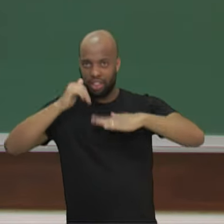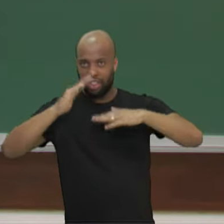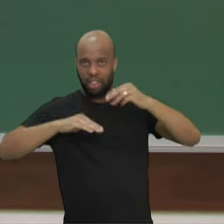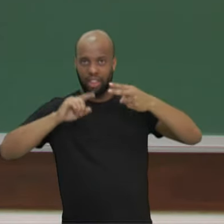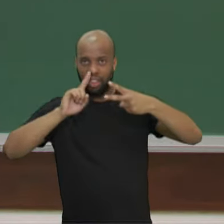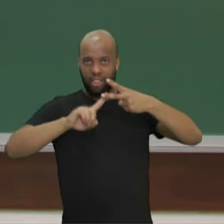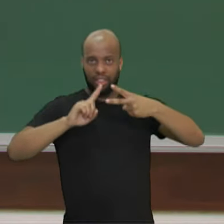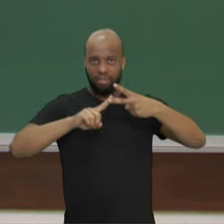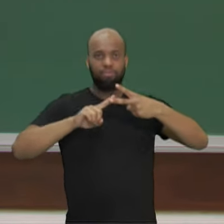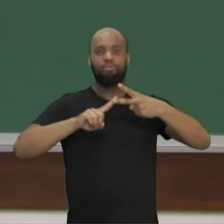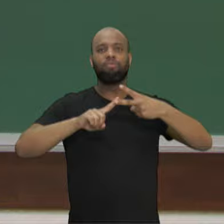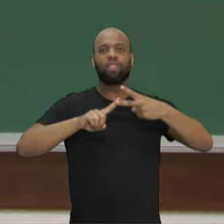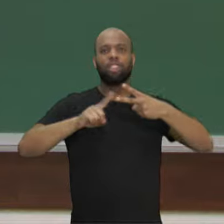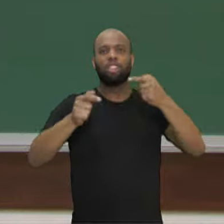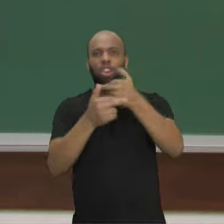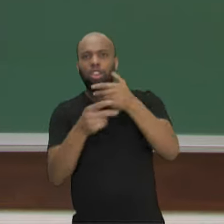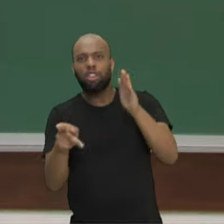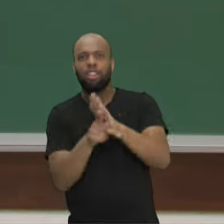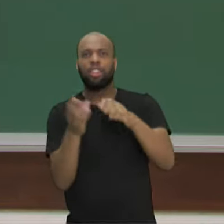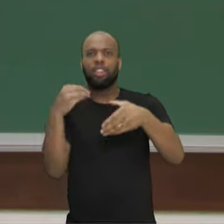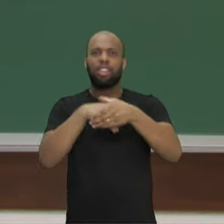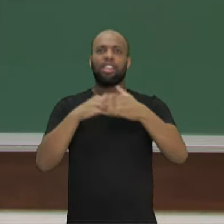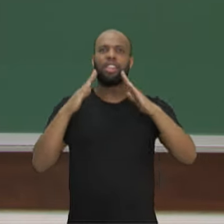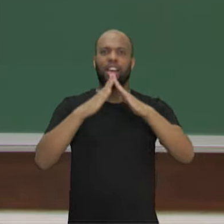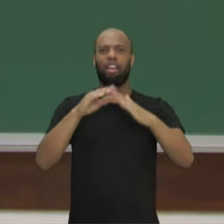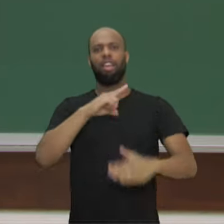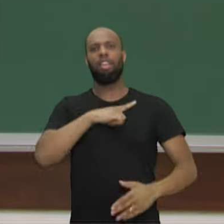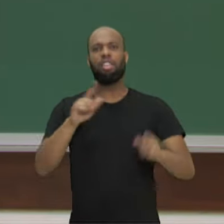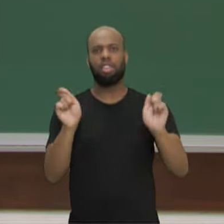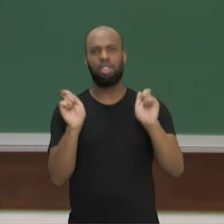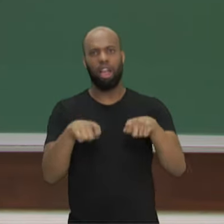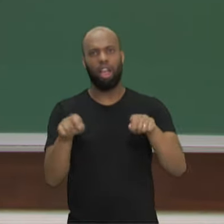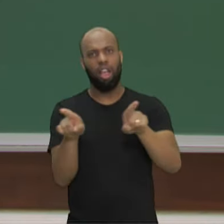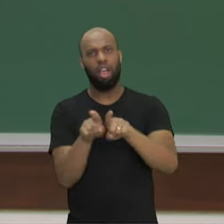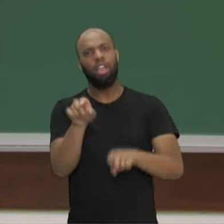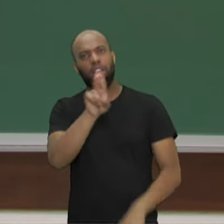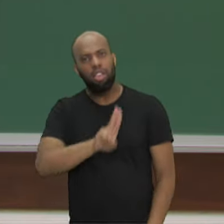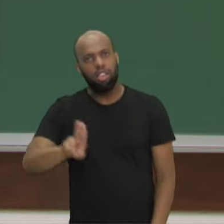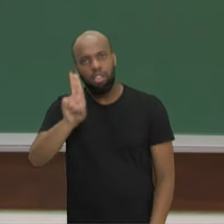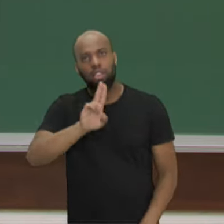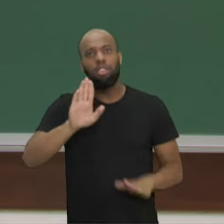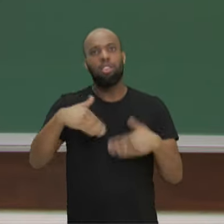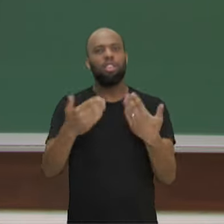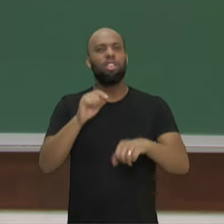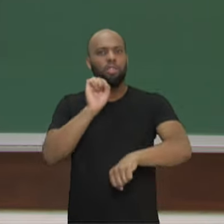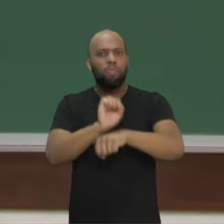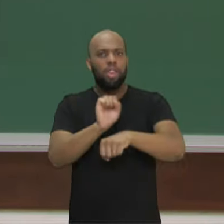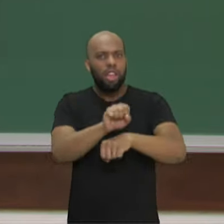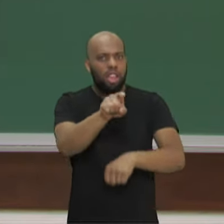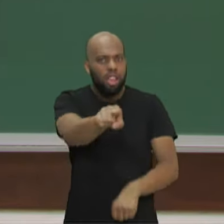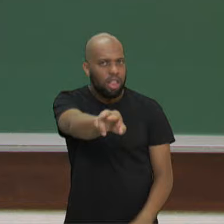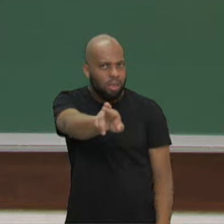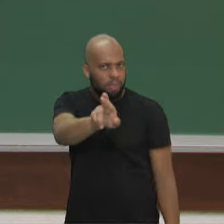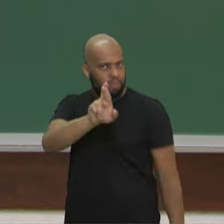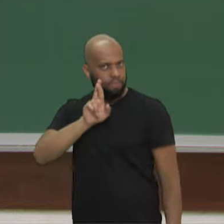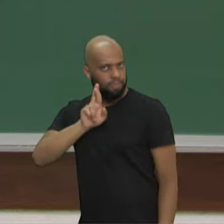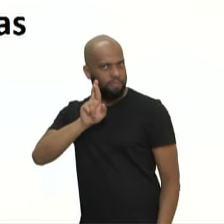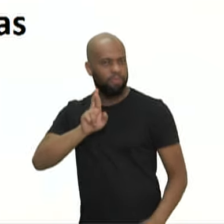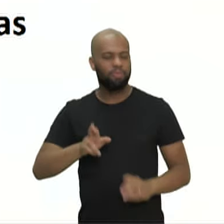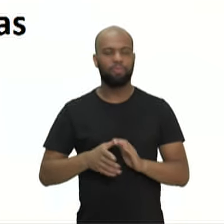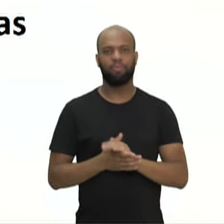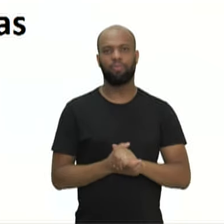B, materiais caseiros também podem ser utilizados. Um tempinho para você.